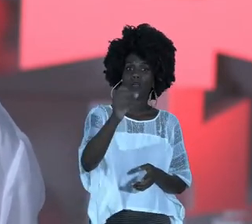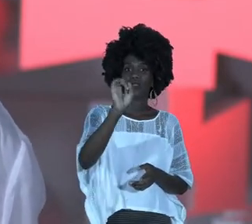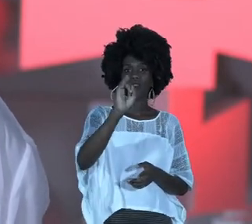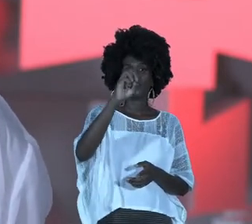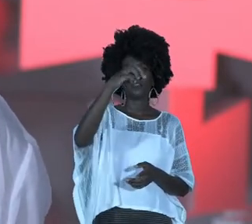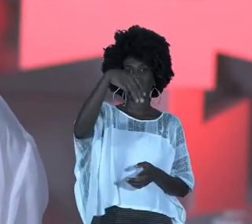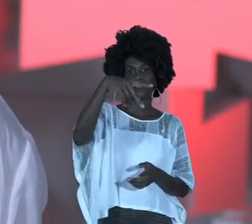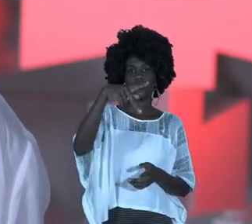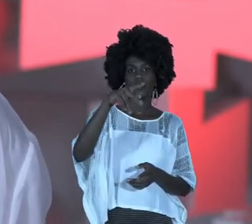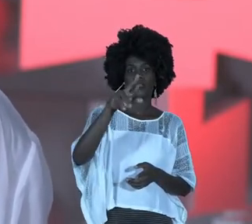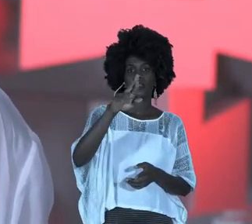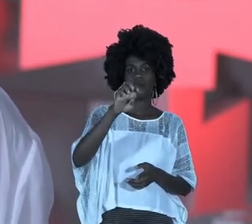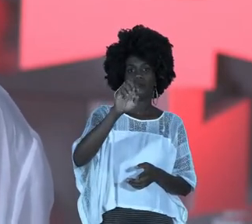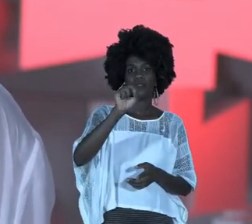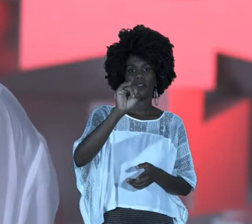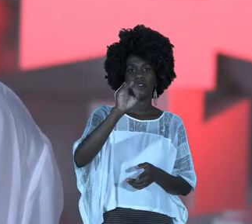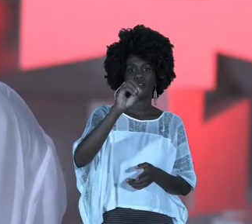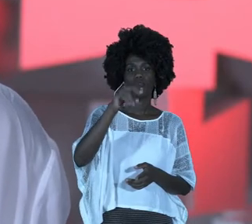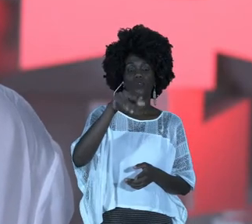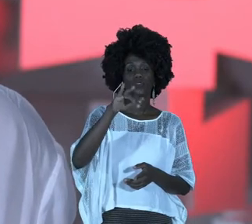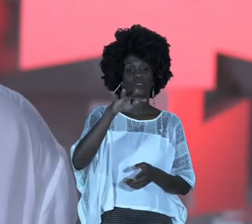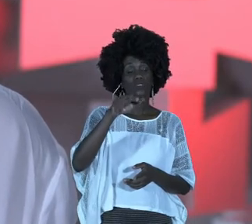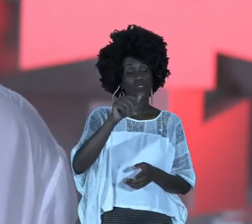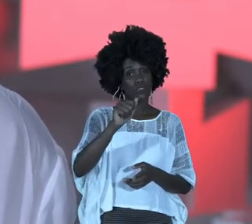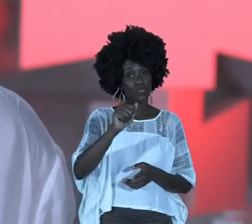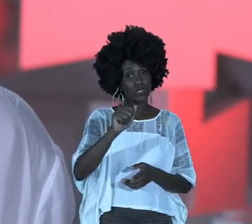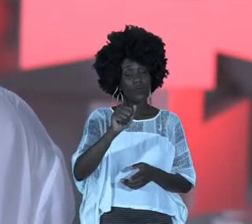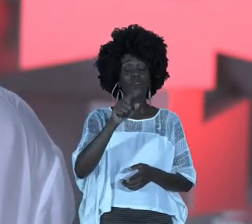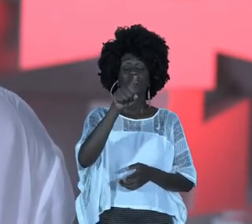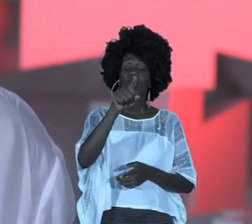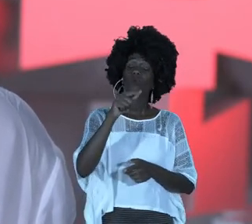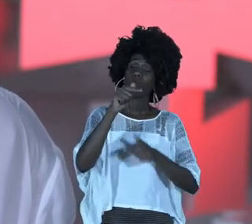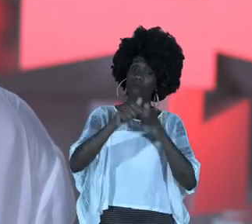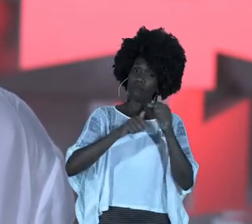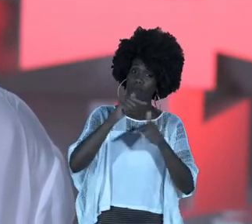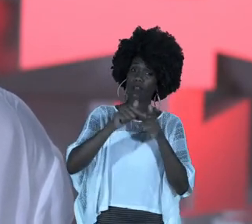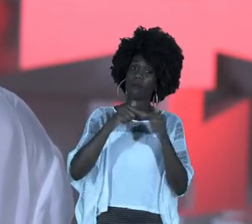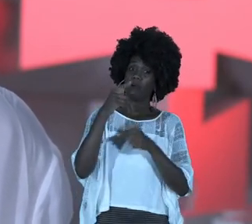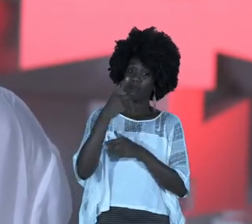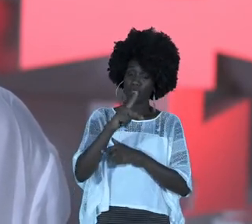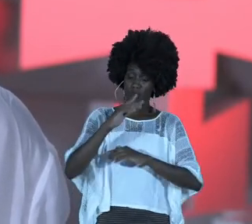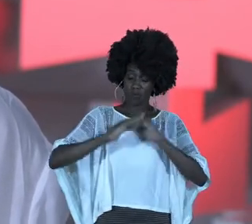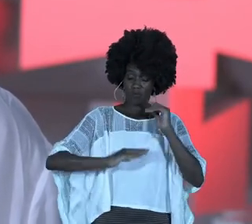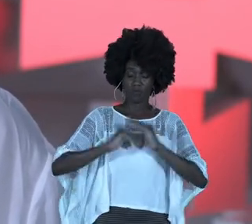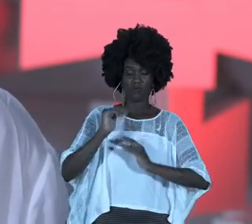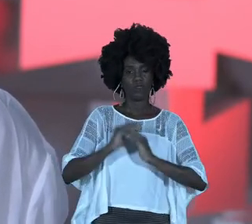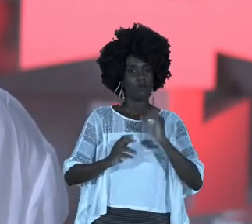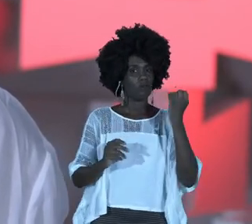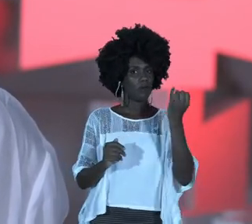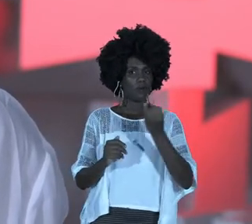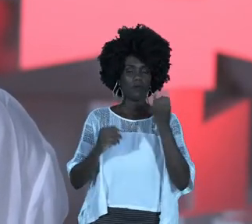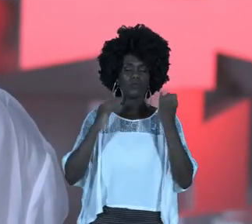Cézanne e Van Gogh. Então, o trabalho de Cézanne é muito importante para